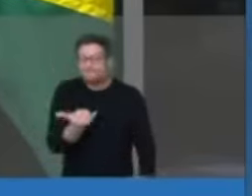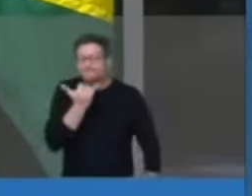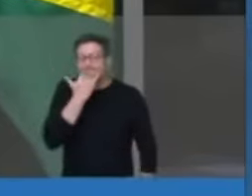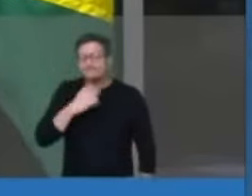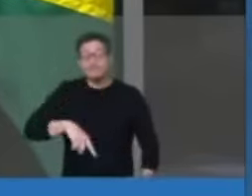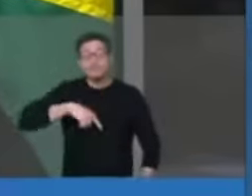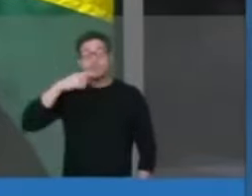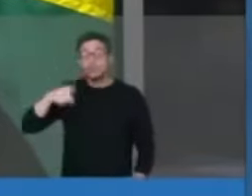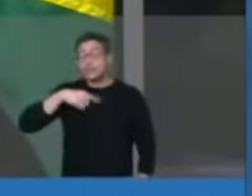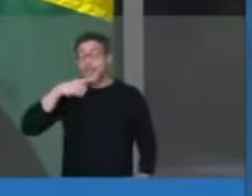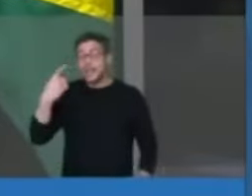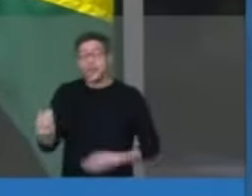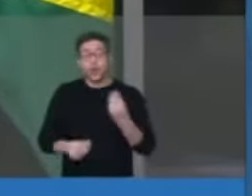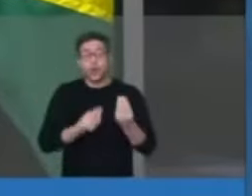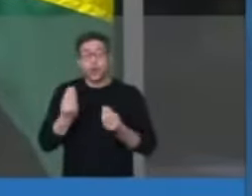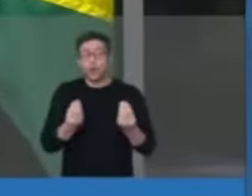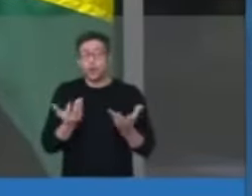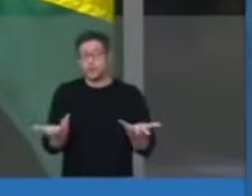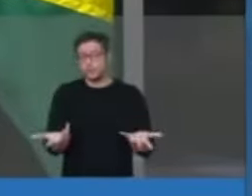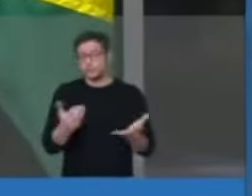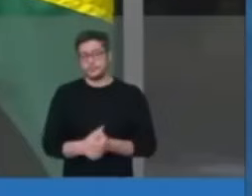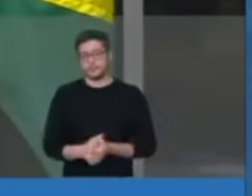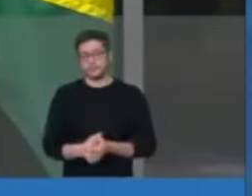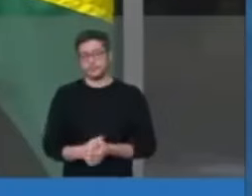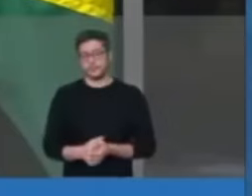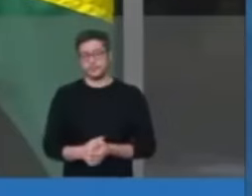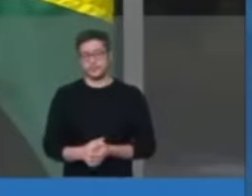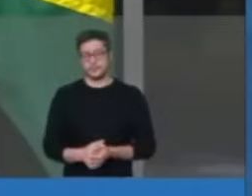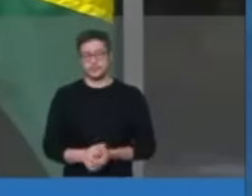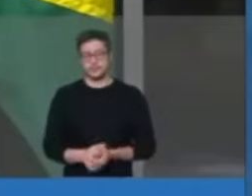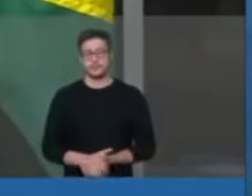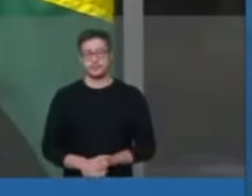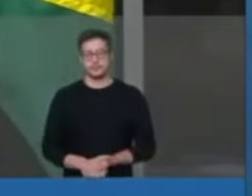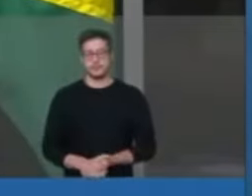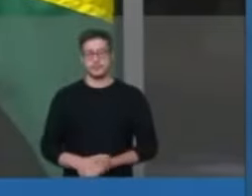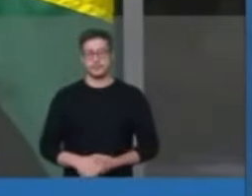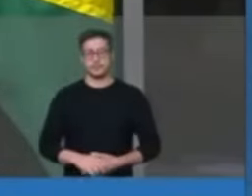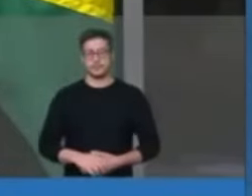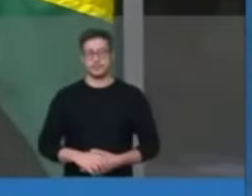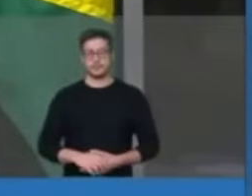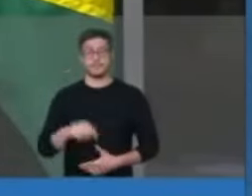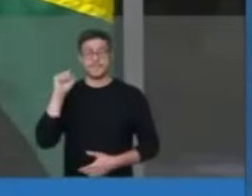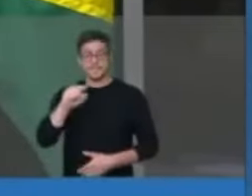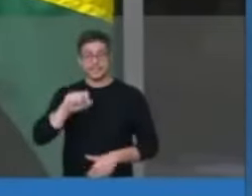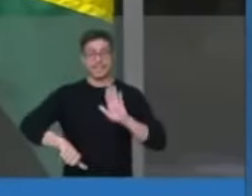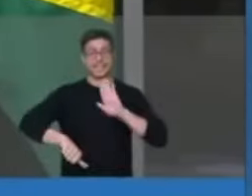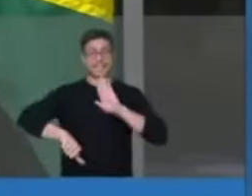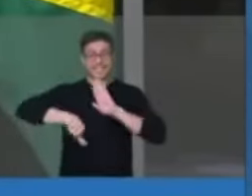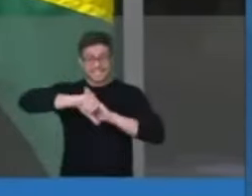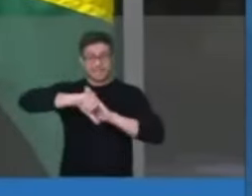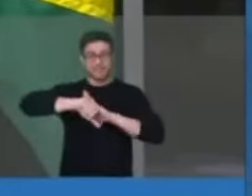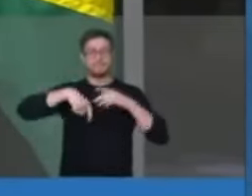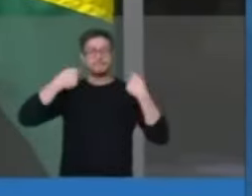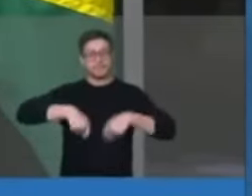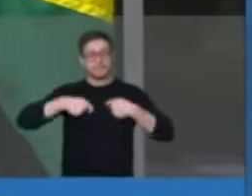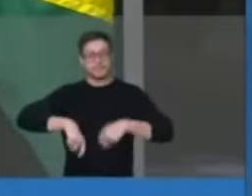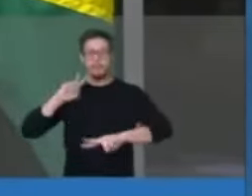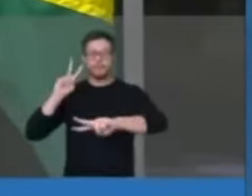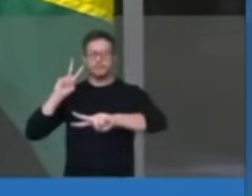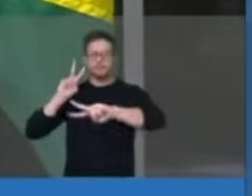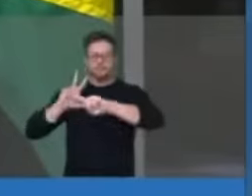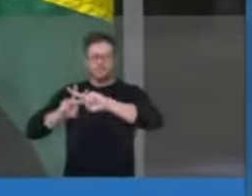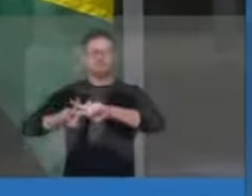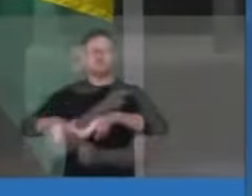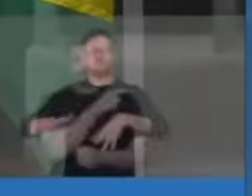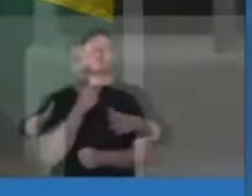nenhuma possibilidade de país nenhum combater o que está acontecendo no nosso país nesse momento crime cadeia para esses crim